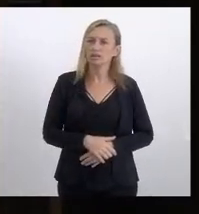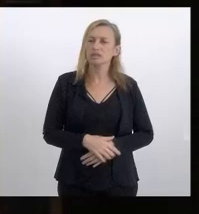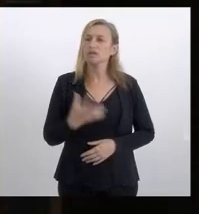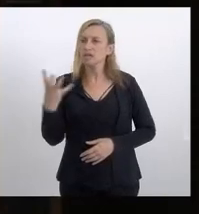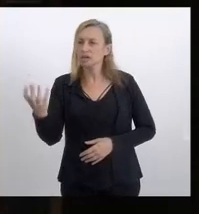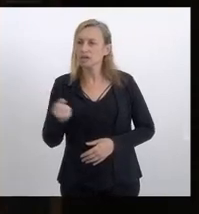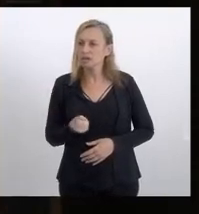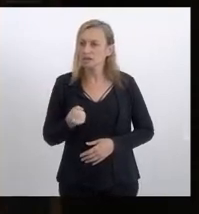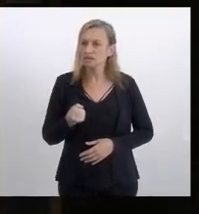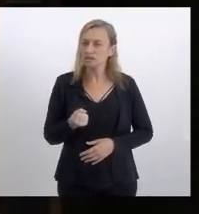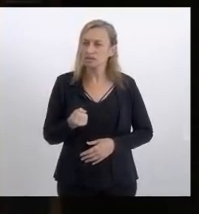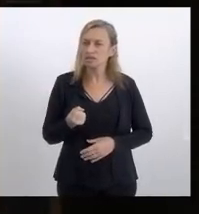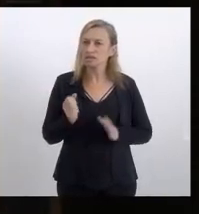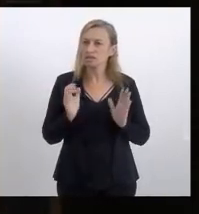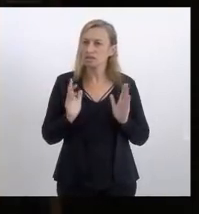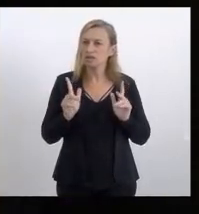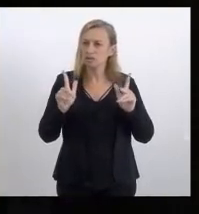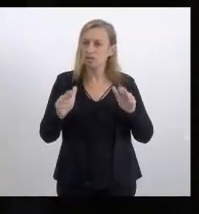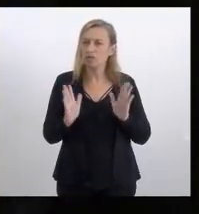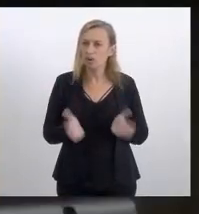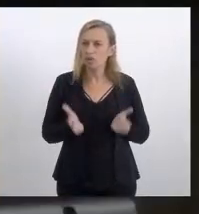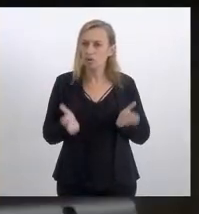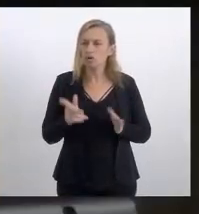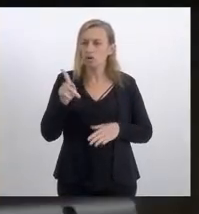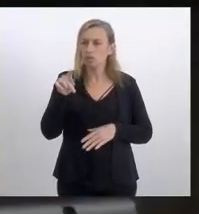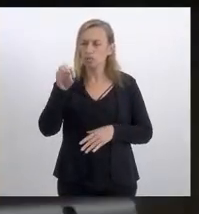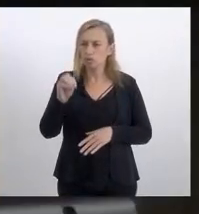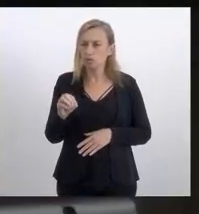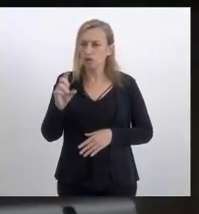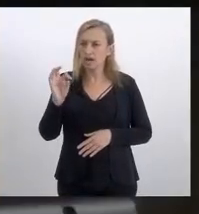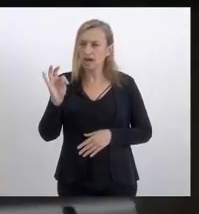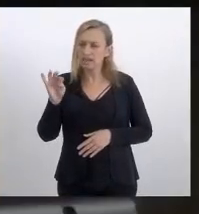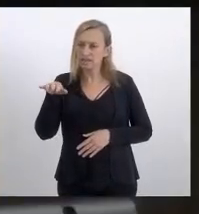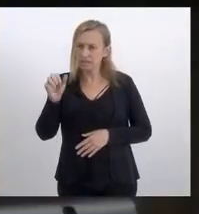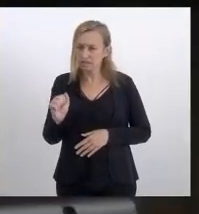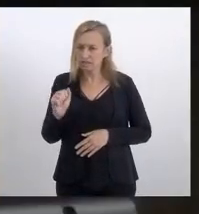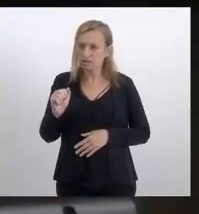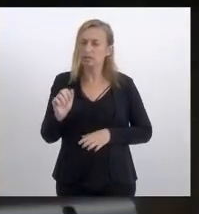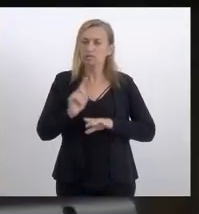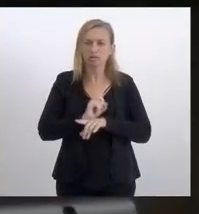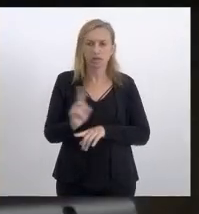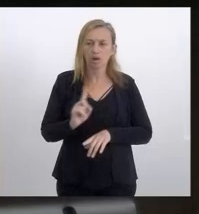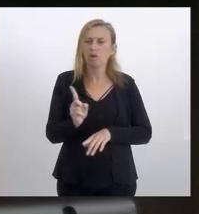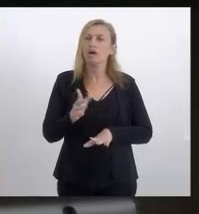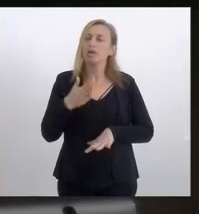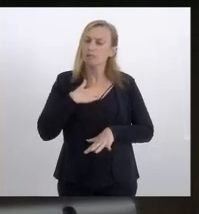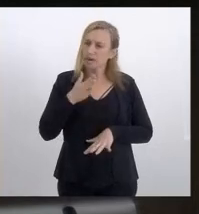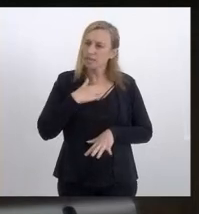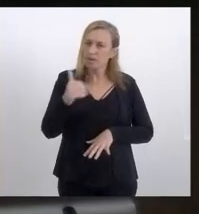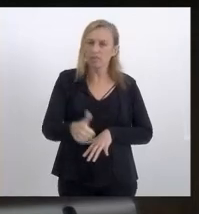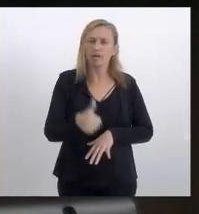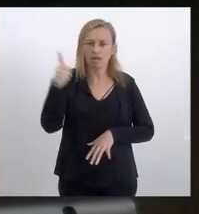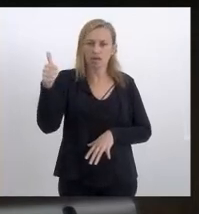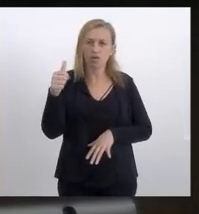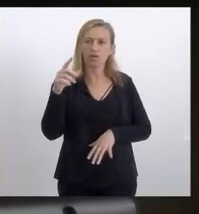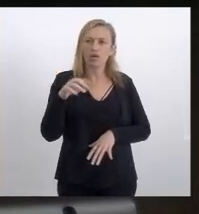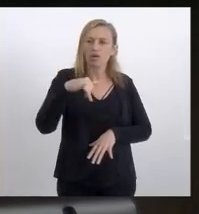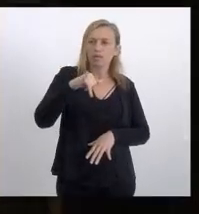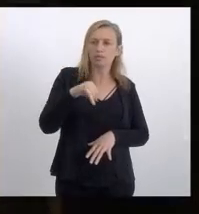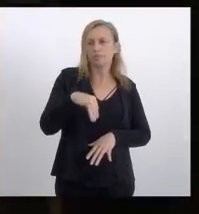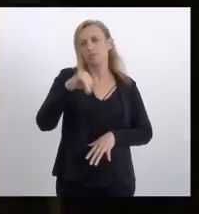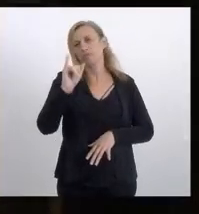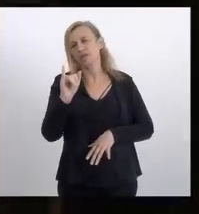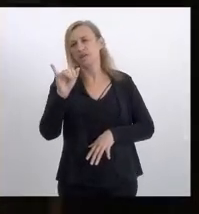receber como eu tô recebendo hoje posto acima e adicionar a atividade não para mim é mais vantajoso migrar